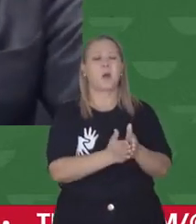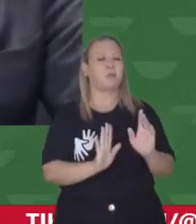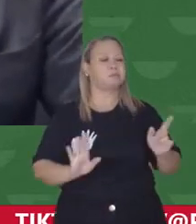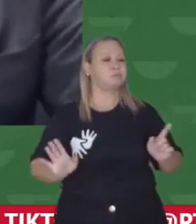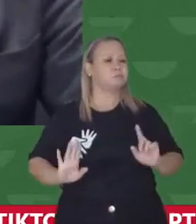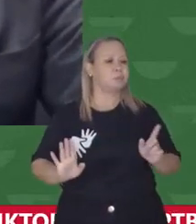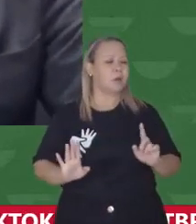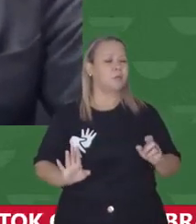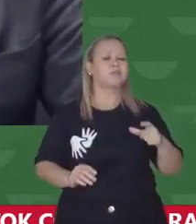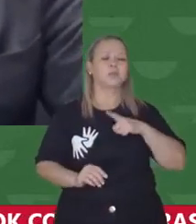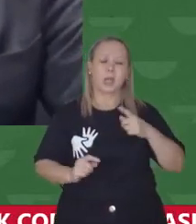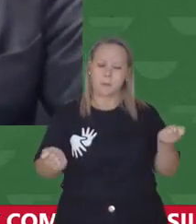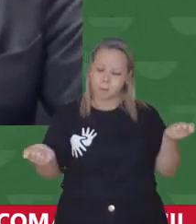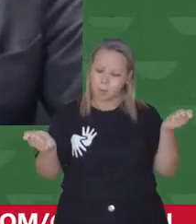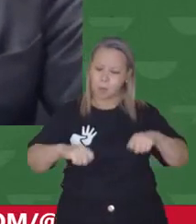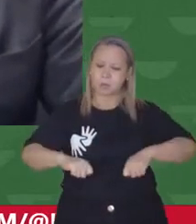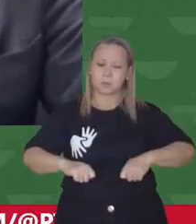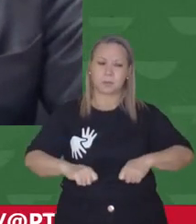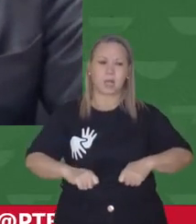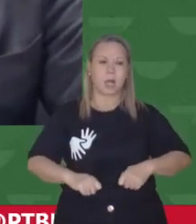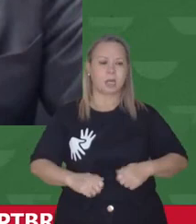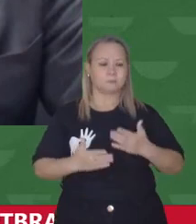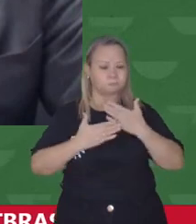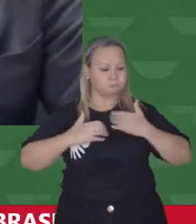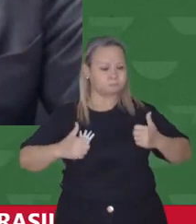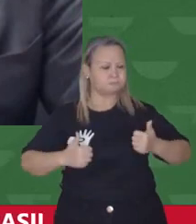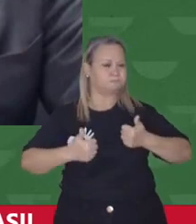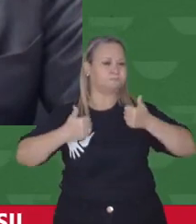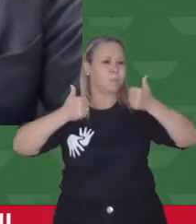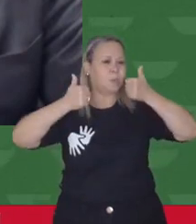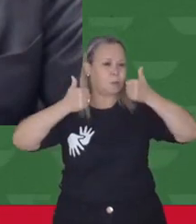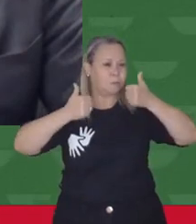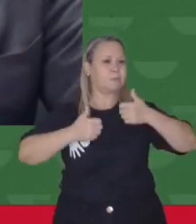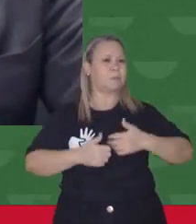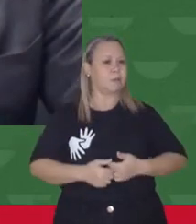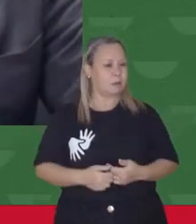tem a possibilidade de crescer, de